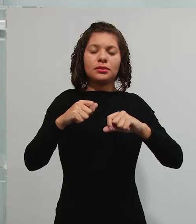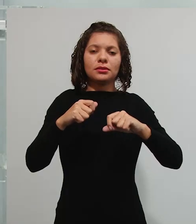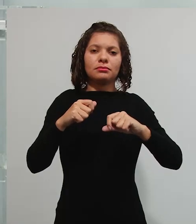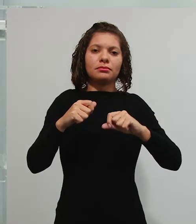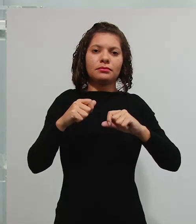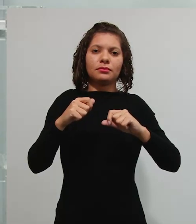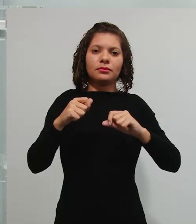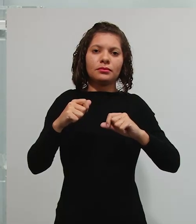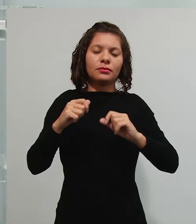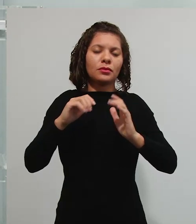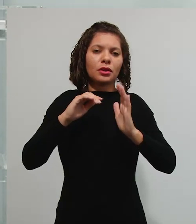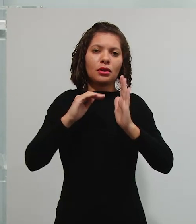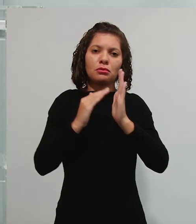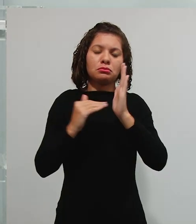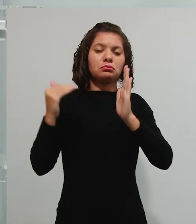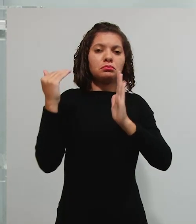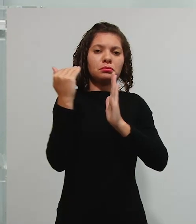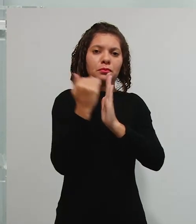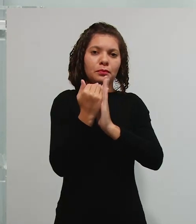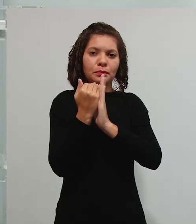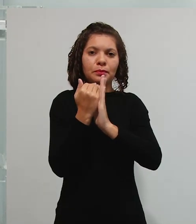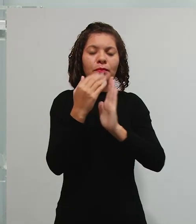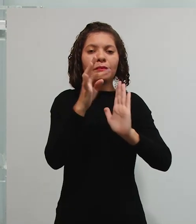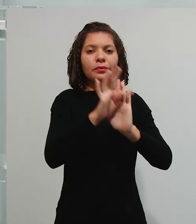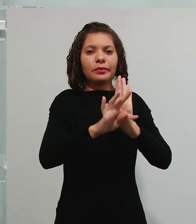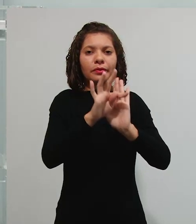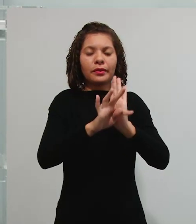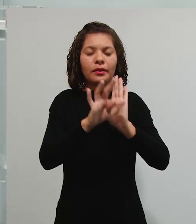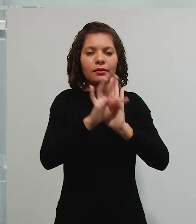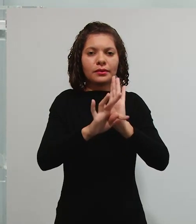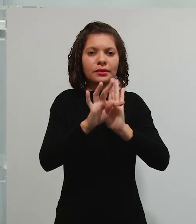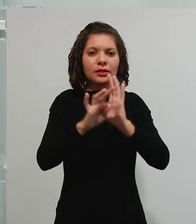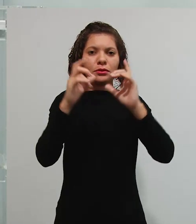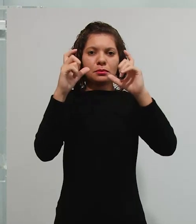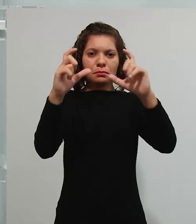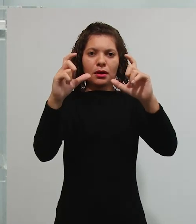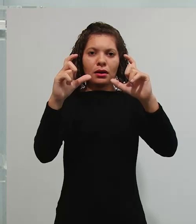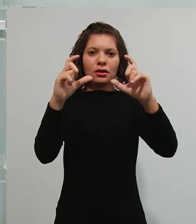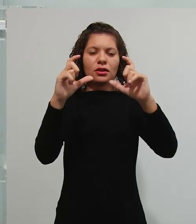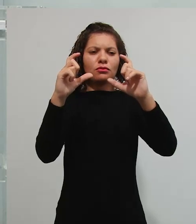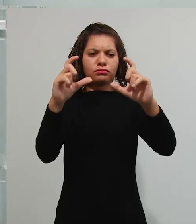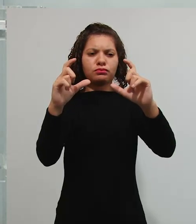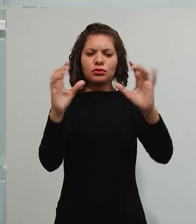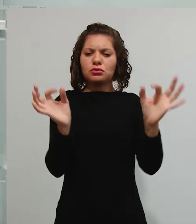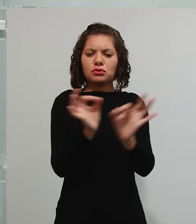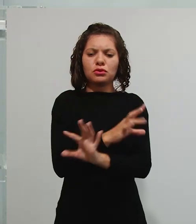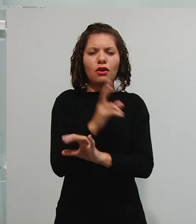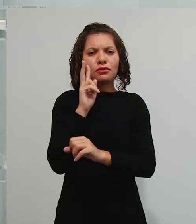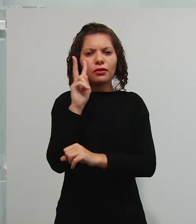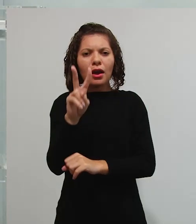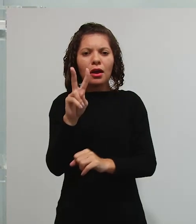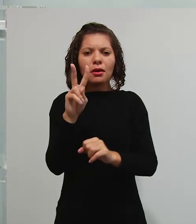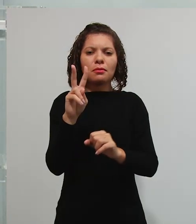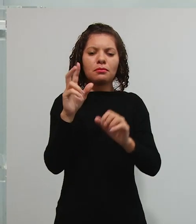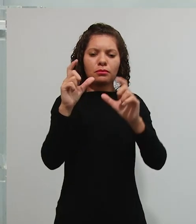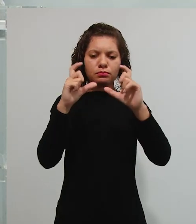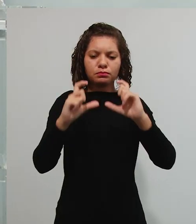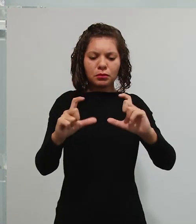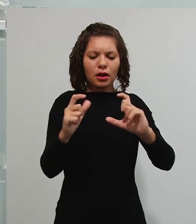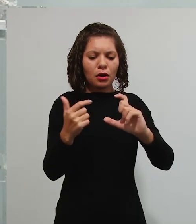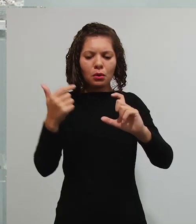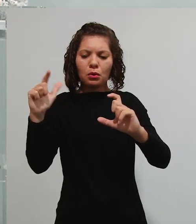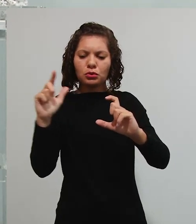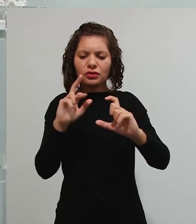parágrafo, e nós vamos atribuir o sentido para o texto como um todo, e não para elementos isolados.